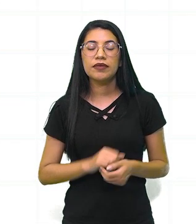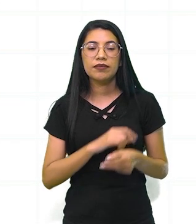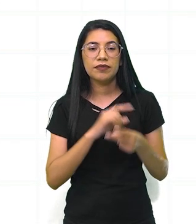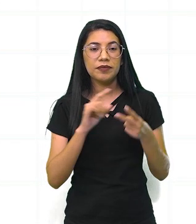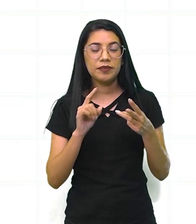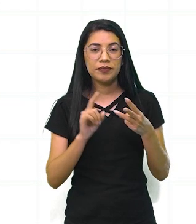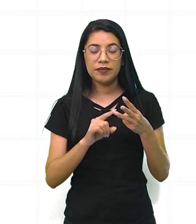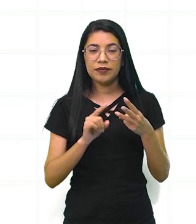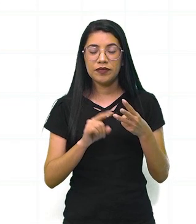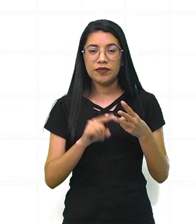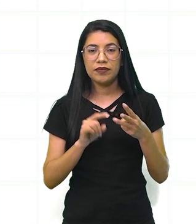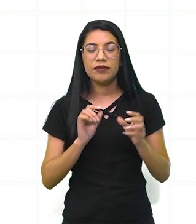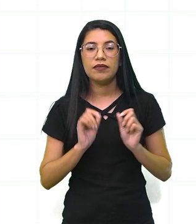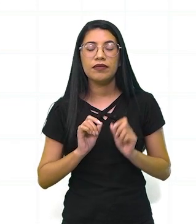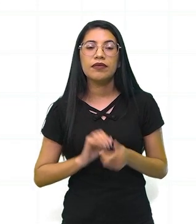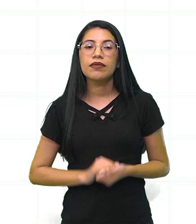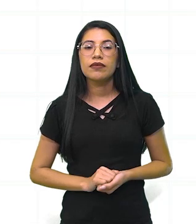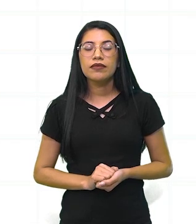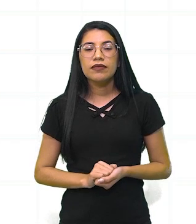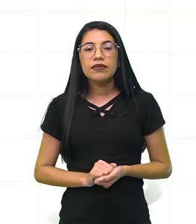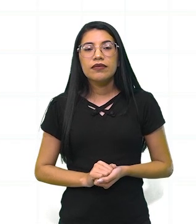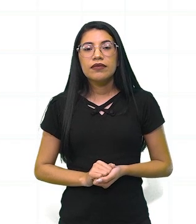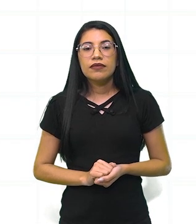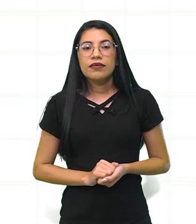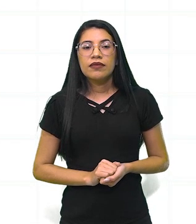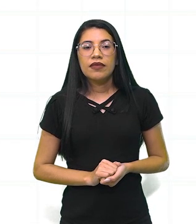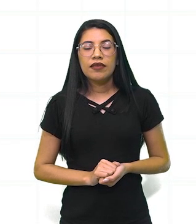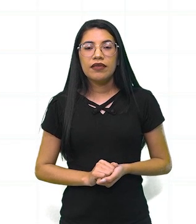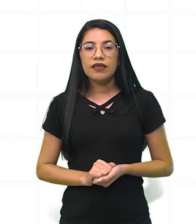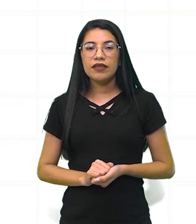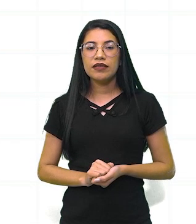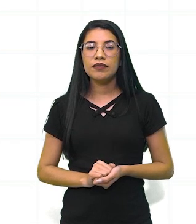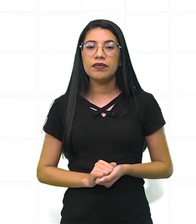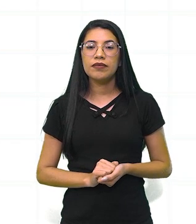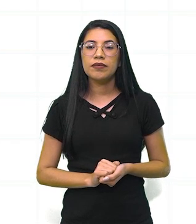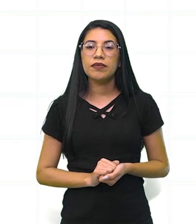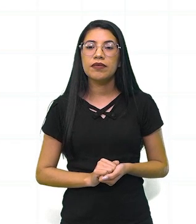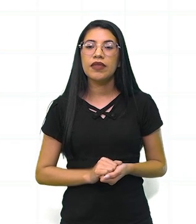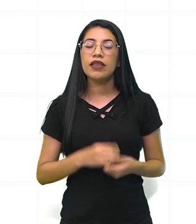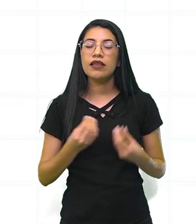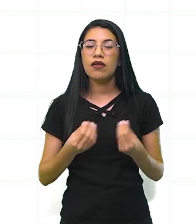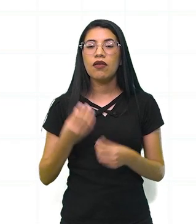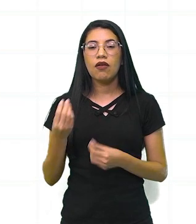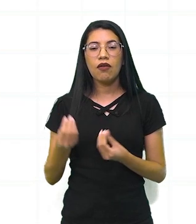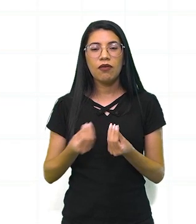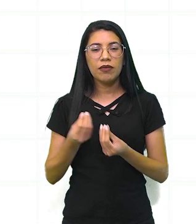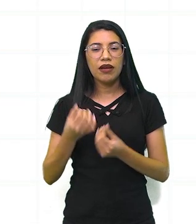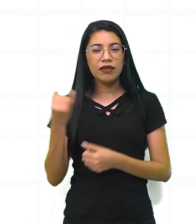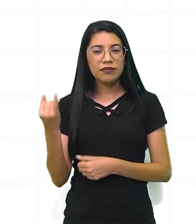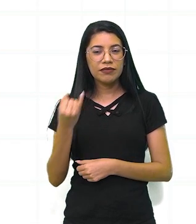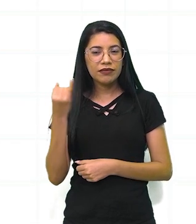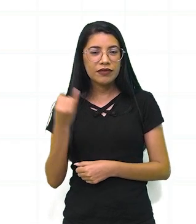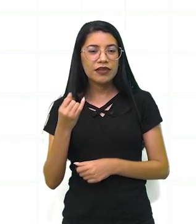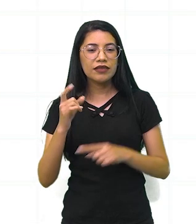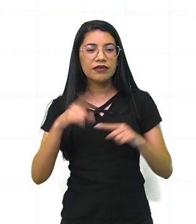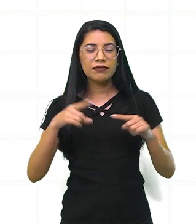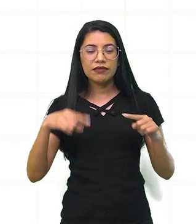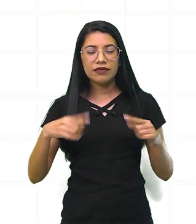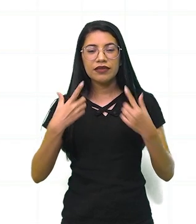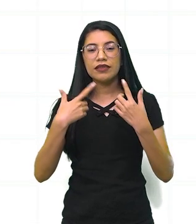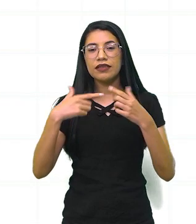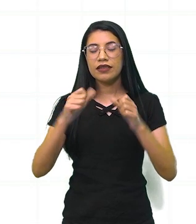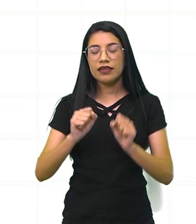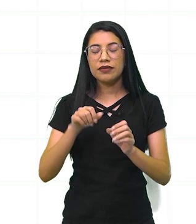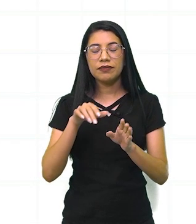afirmação eh essa afirmação ela vai subestimar a importância da variação linguística ao sugerir que apenas